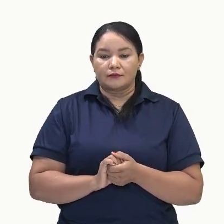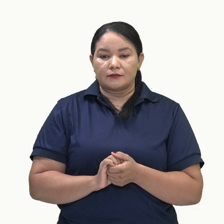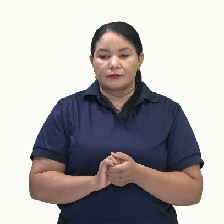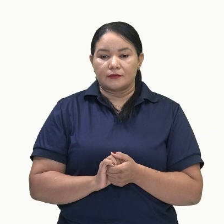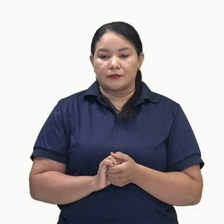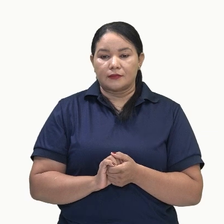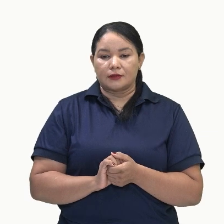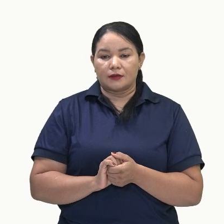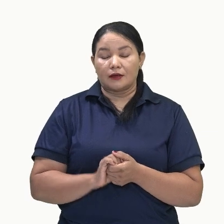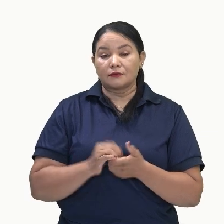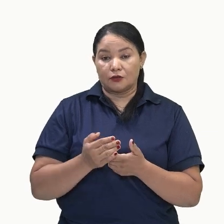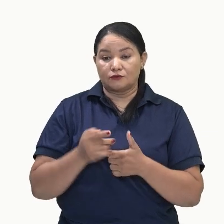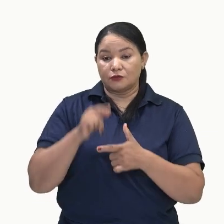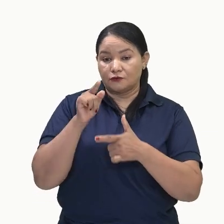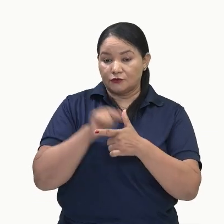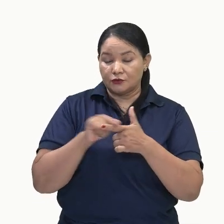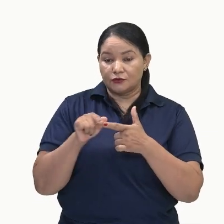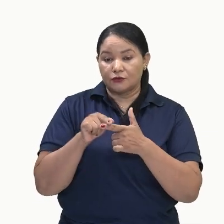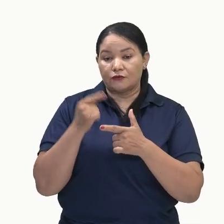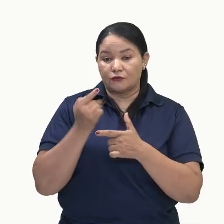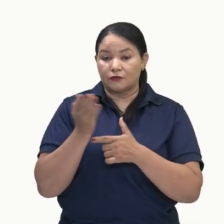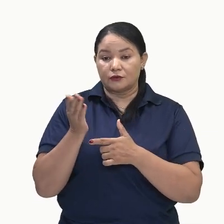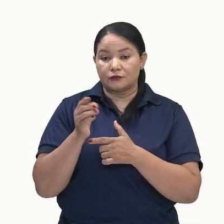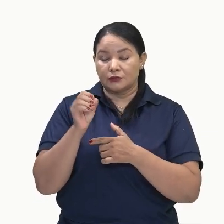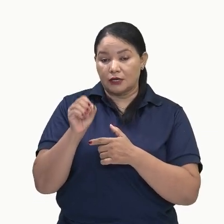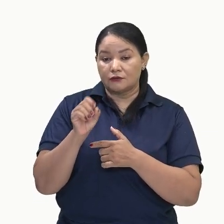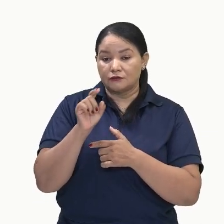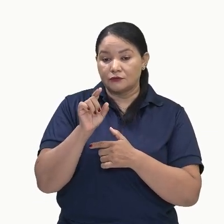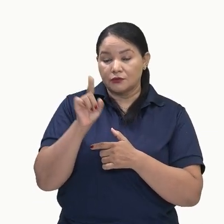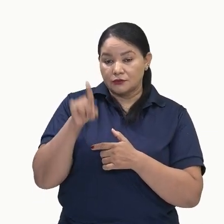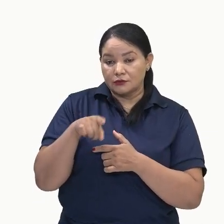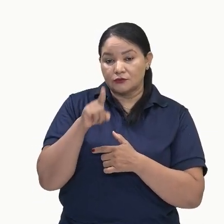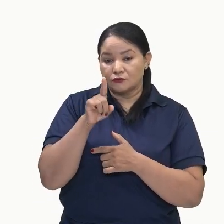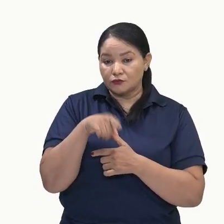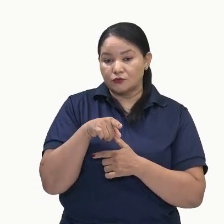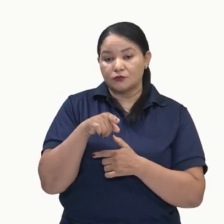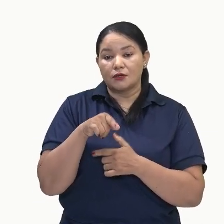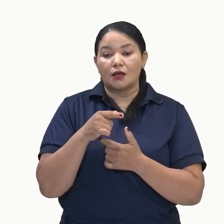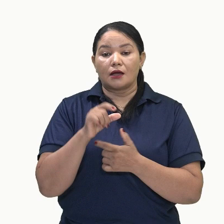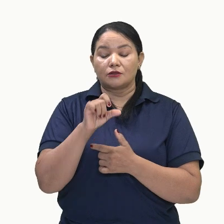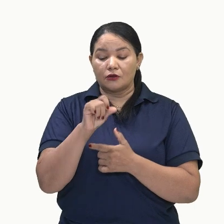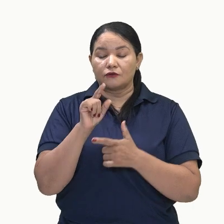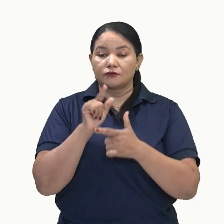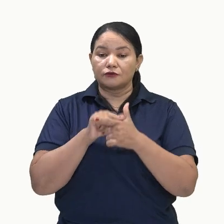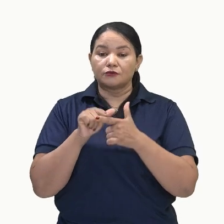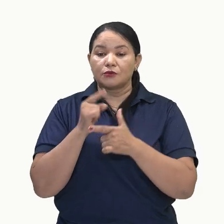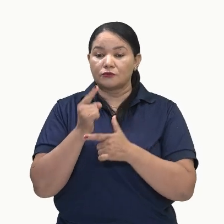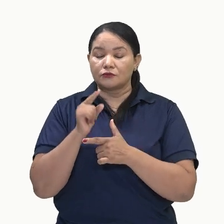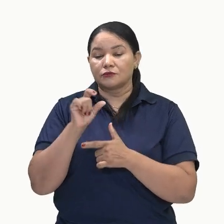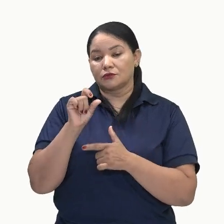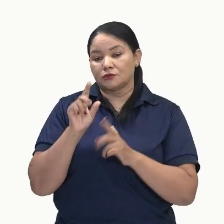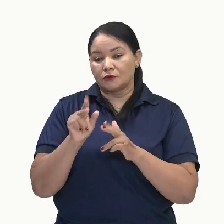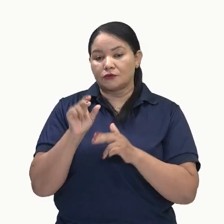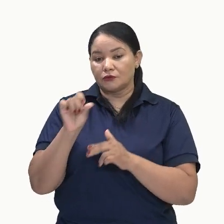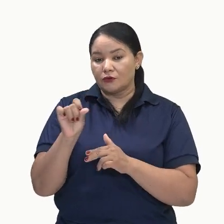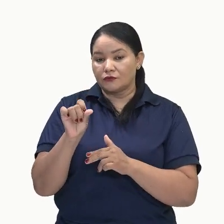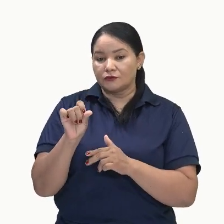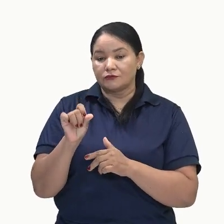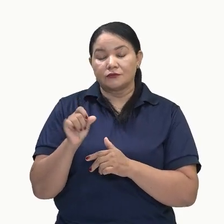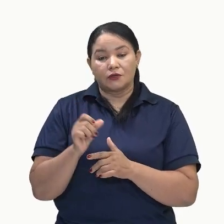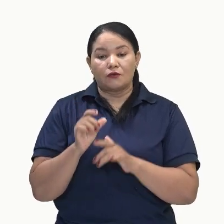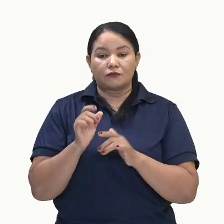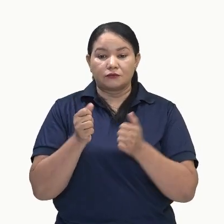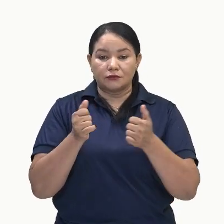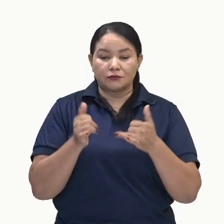ó. Simplifique esse zero com esse sobre o 9 dividido para 1, que é 9. Dito isto, nós podemos